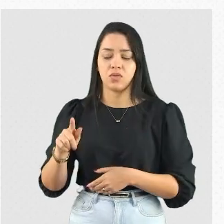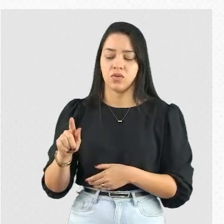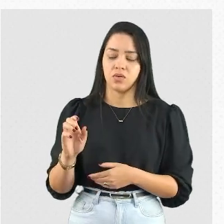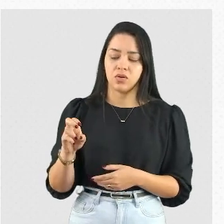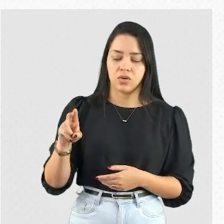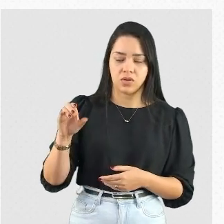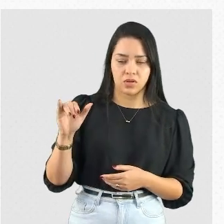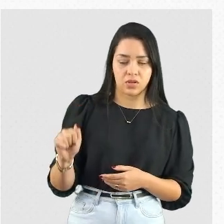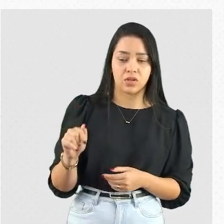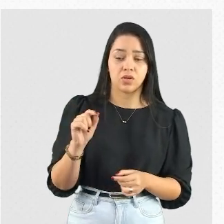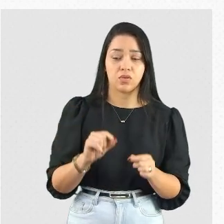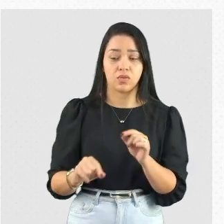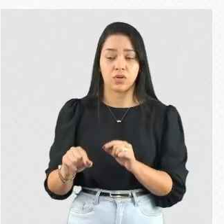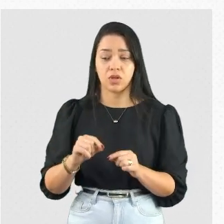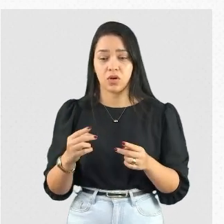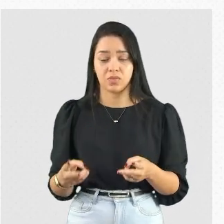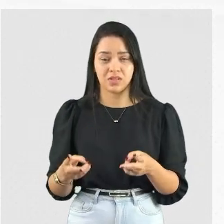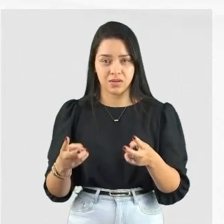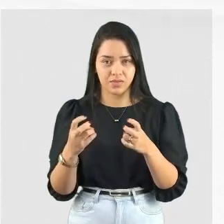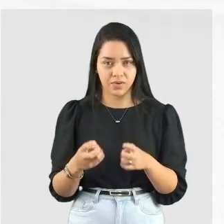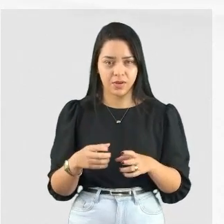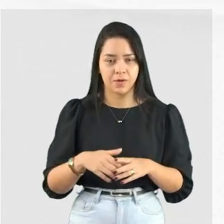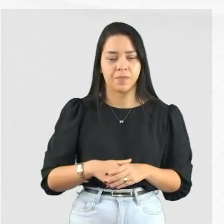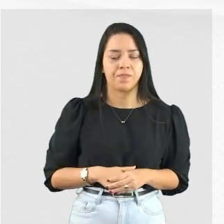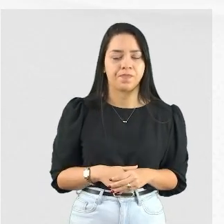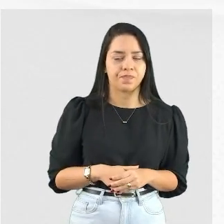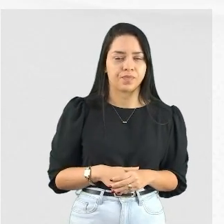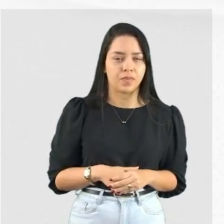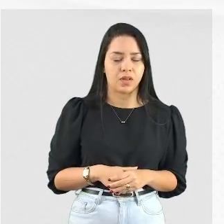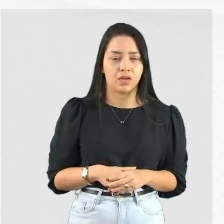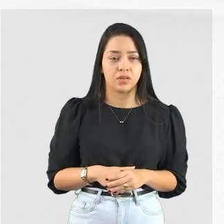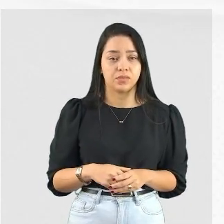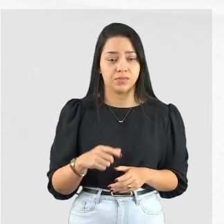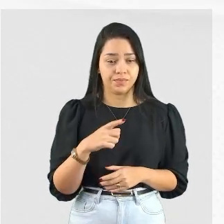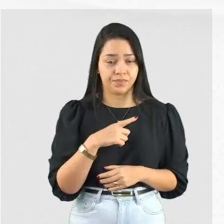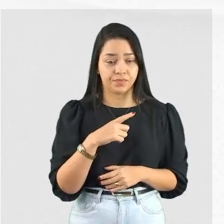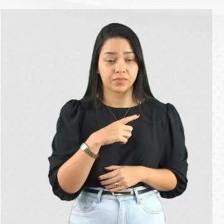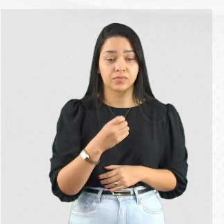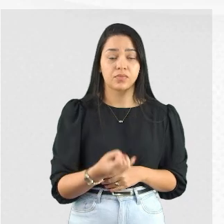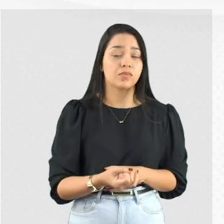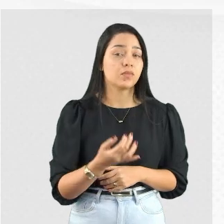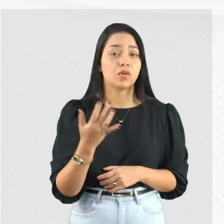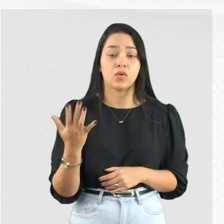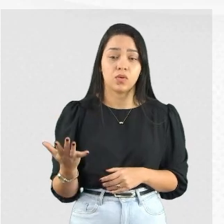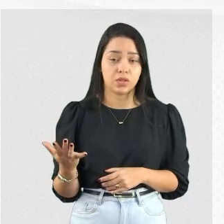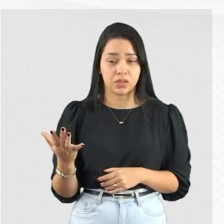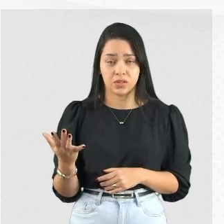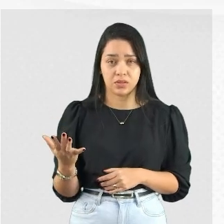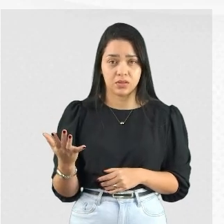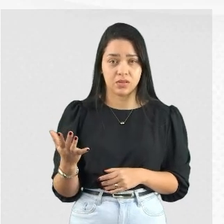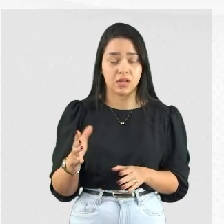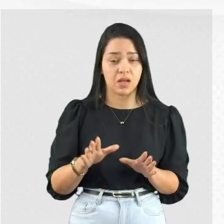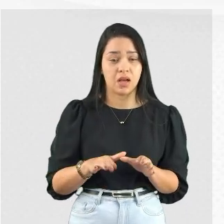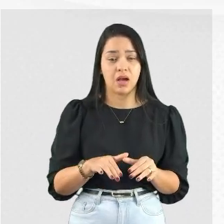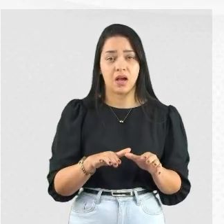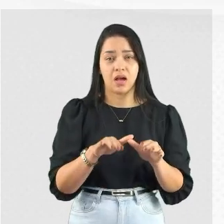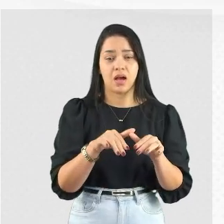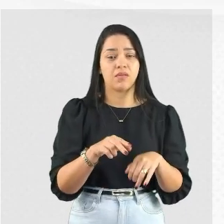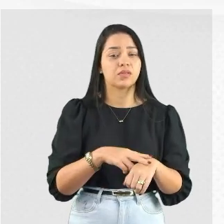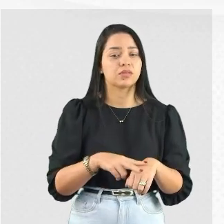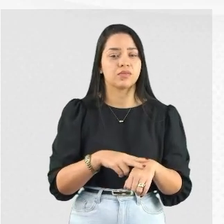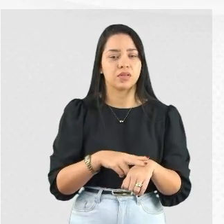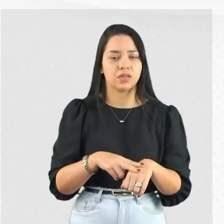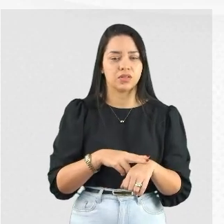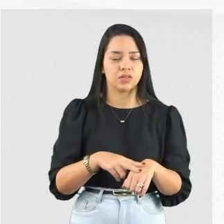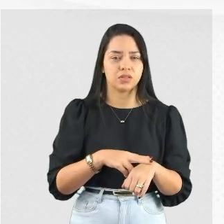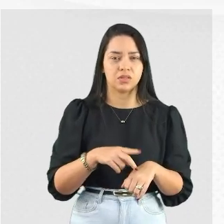Então, o que a gente vai observar aqui no nosso quadro de Punnett? Que eu vou ter quantos Então, eu vou ter quantas aves verdes, né? Eu